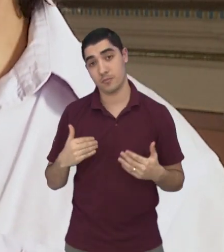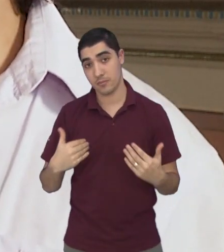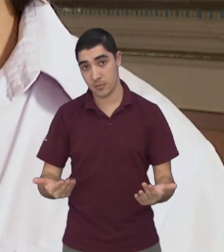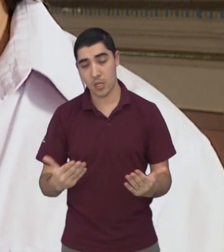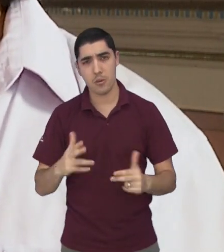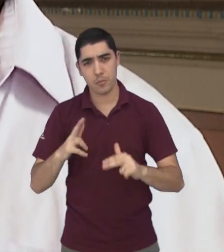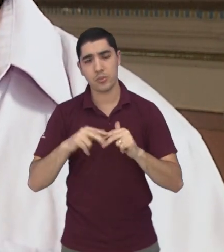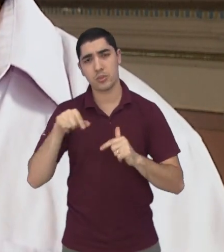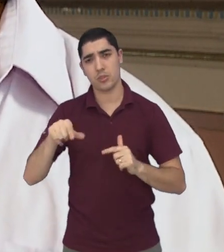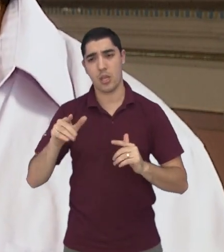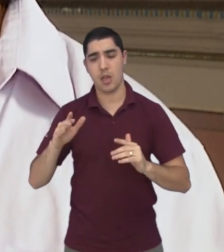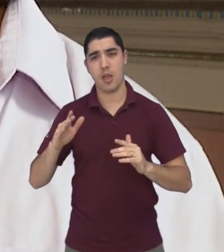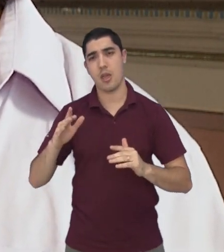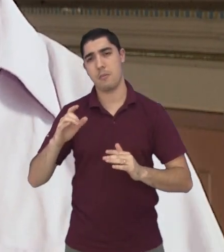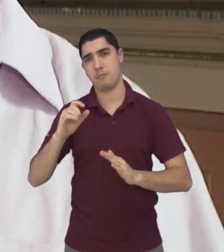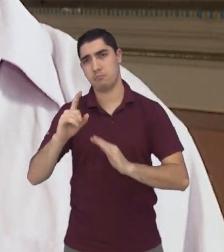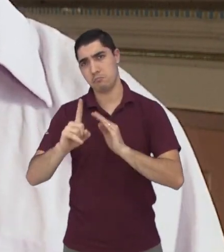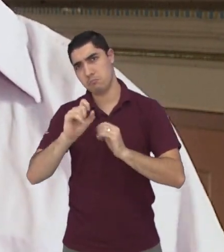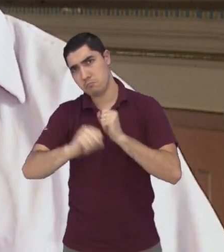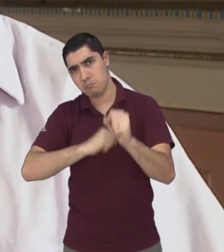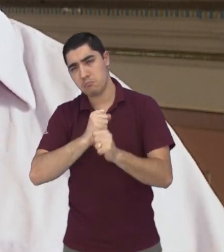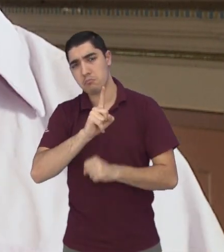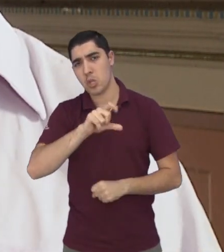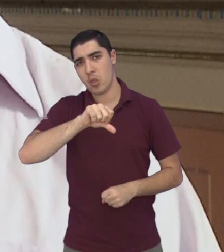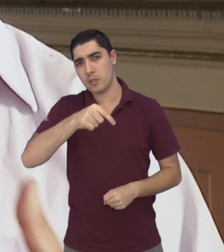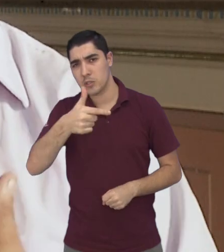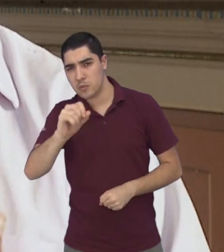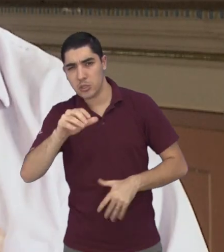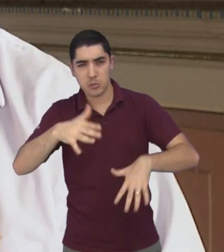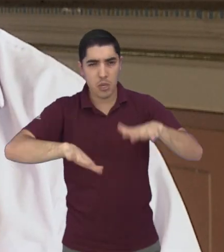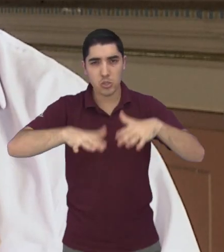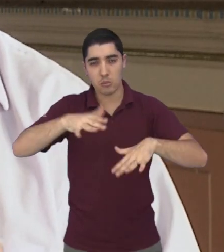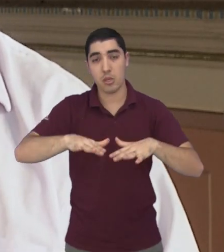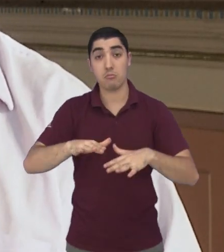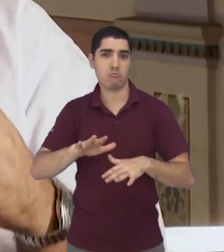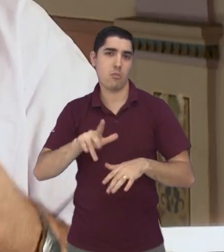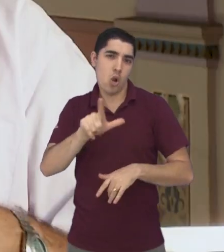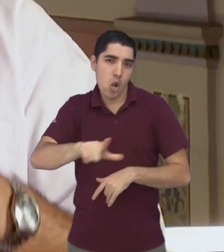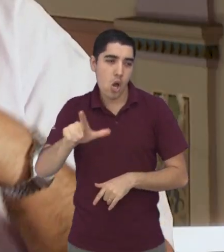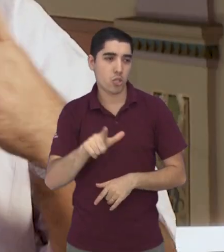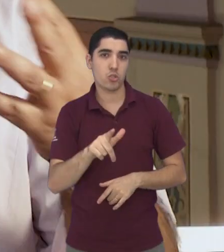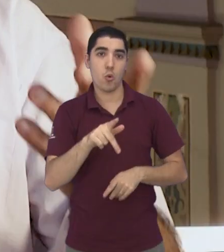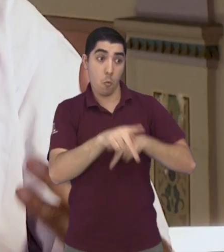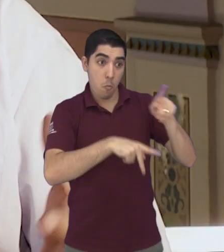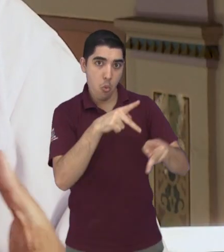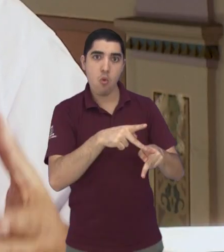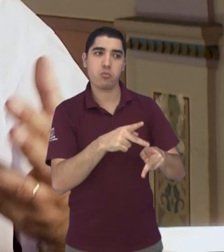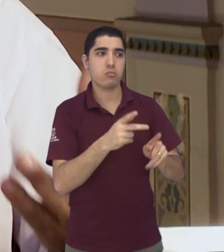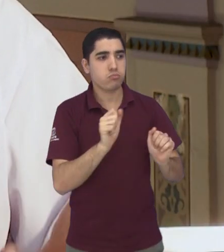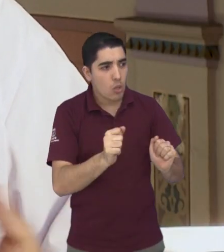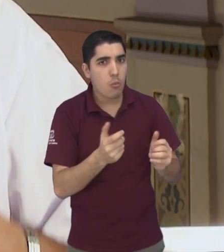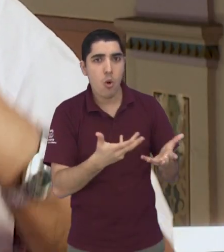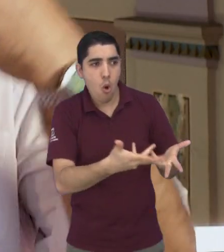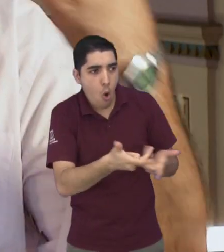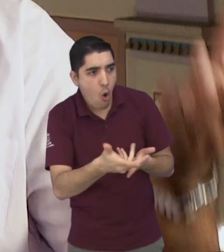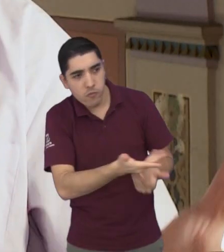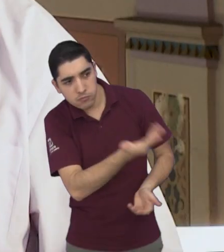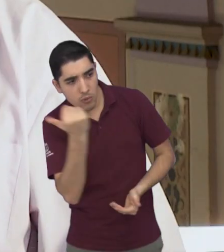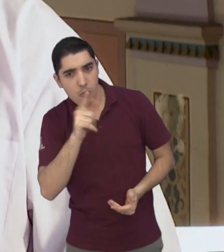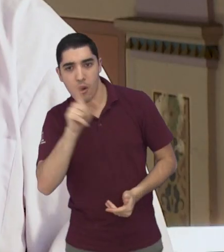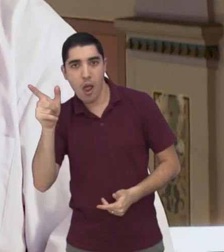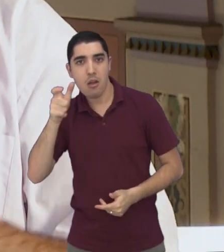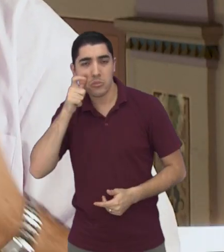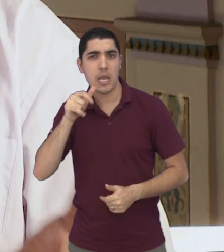no final da década de 1920. É claro, a população comum era convidada a vir também, movimentava a cidade nas tardes de